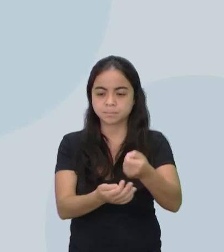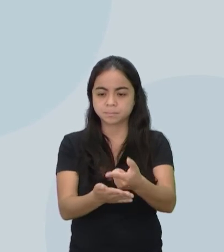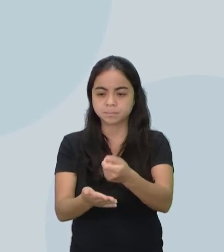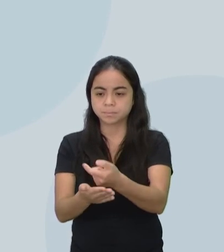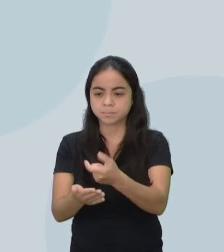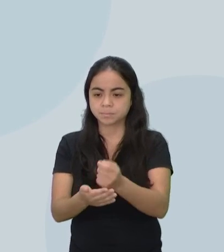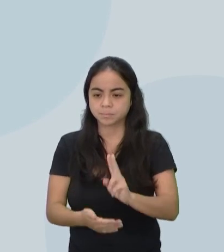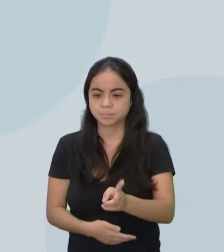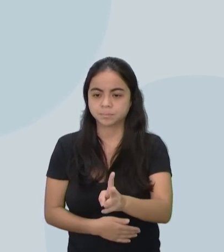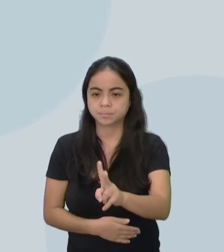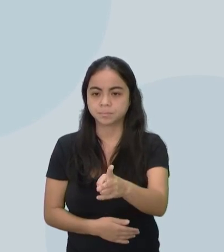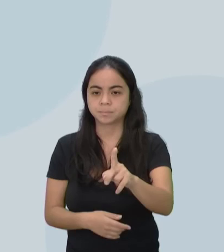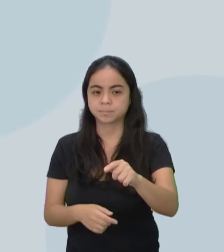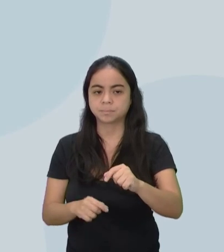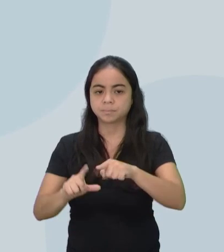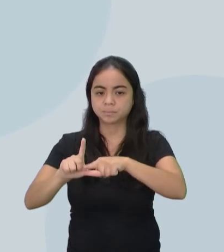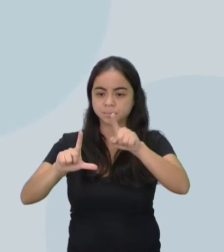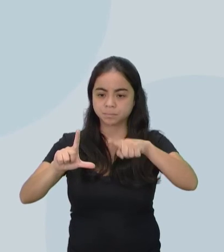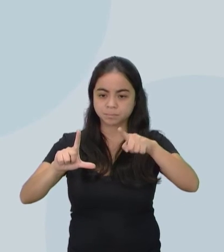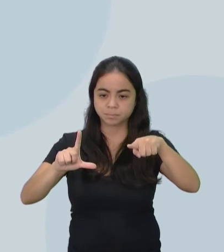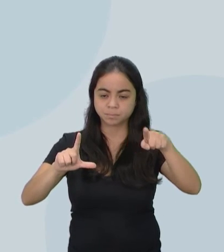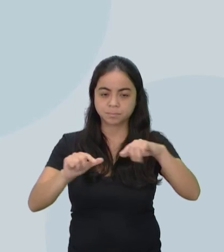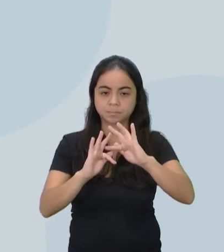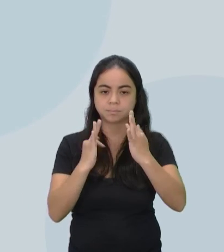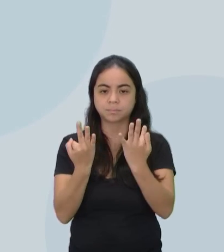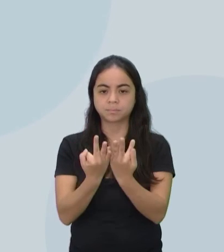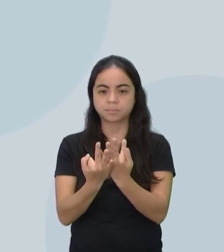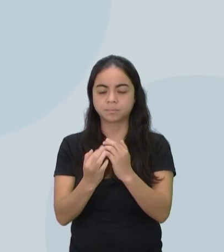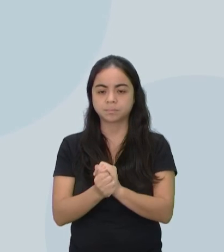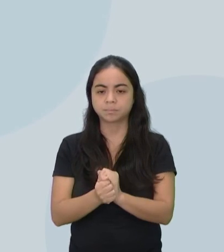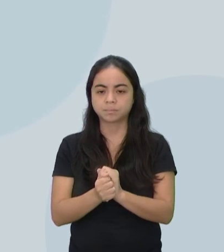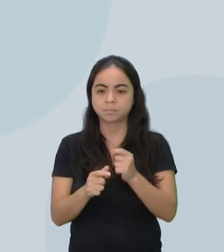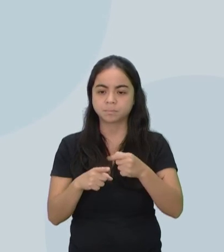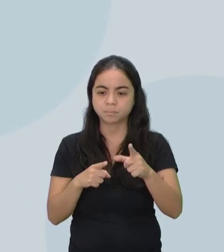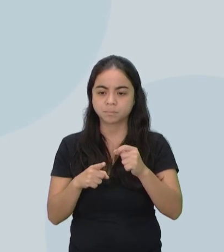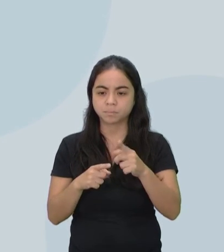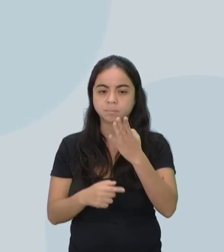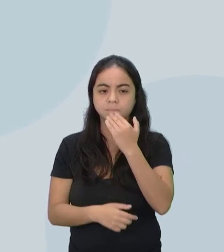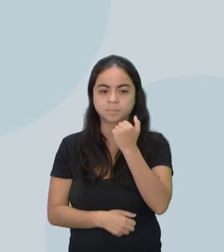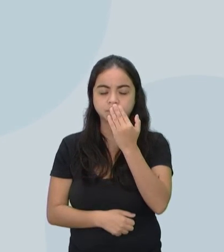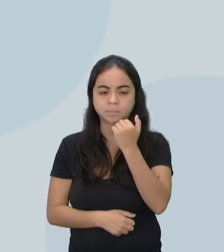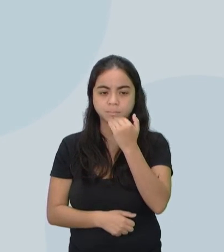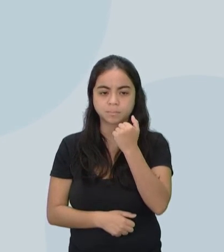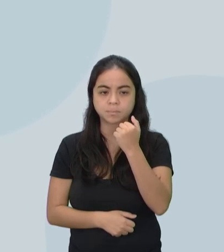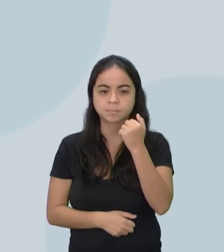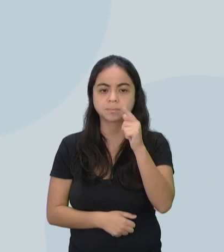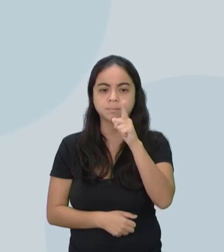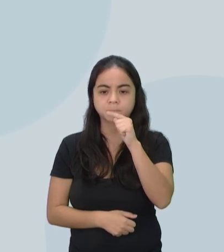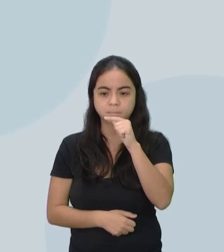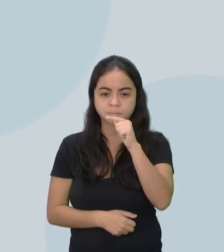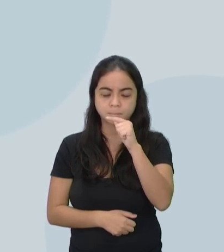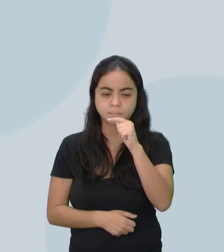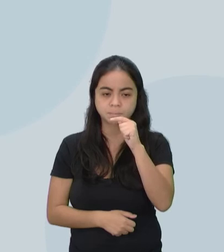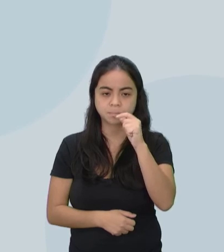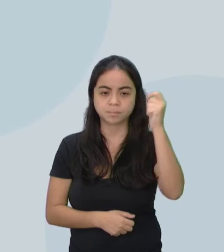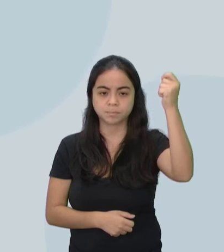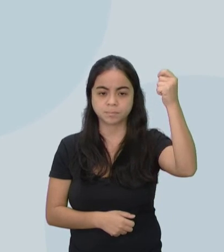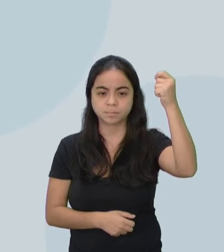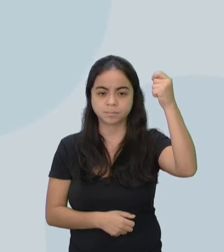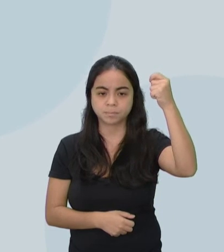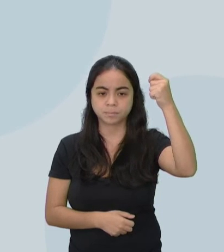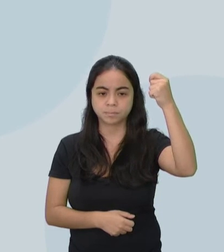despesas fixas e variáveis de uma família, como o aluguel, a alimentação, a água, a luz,